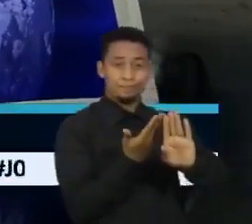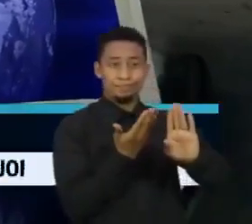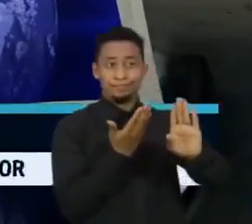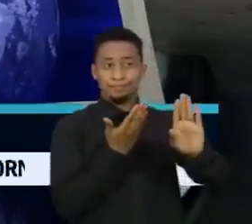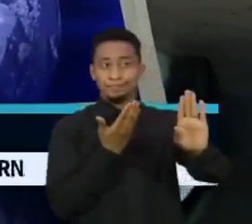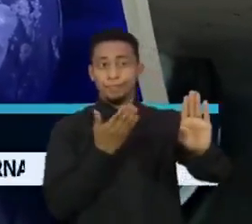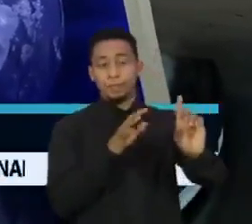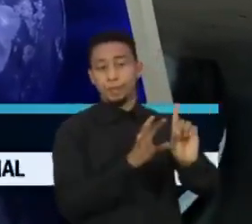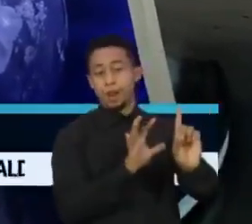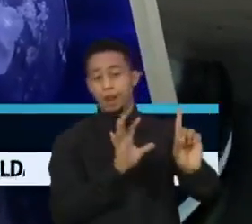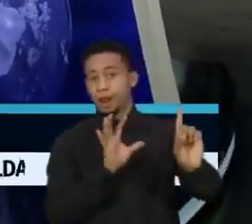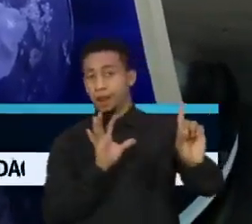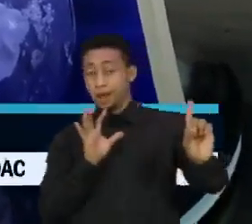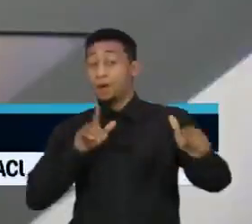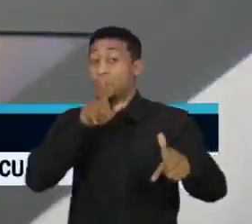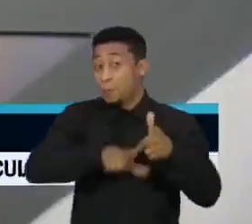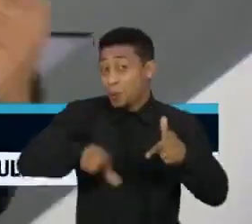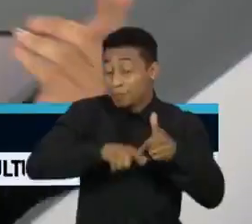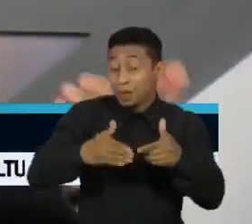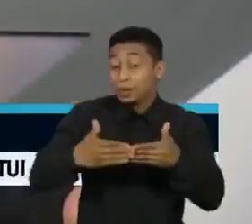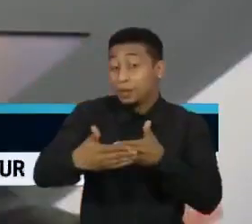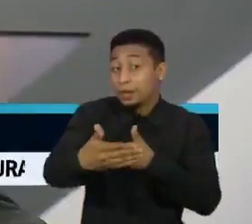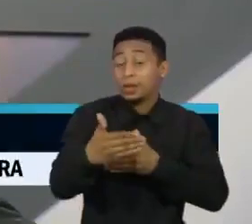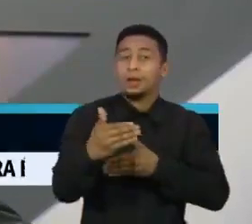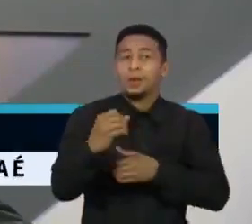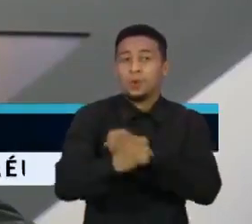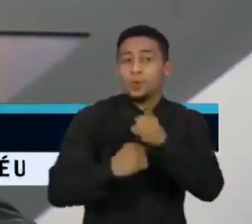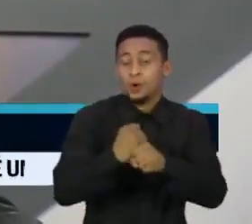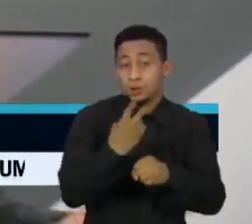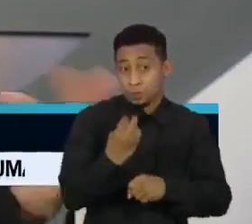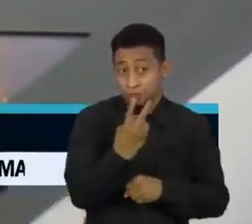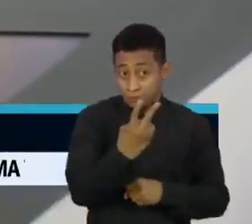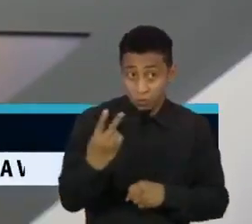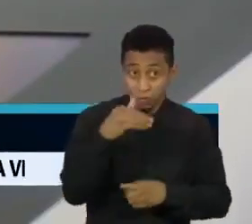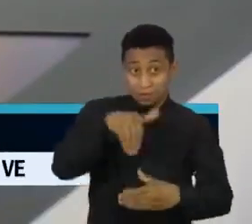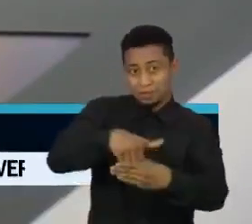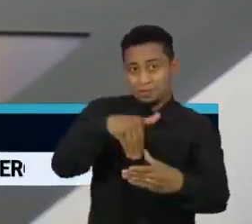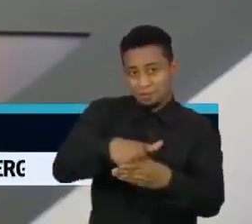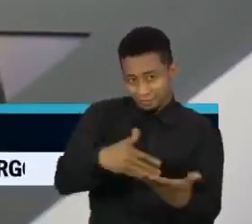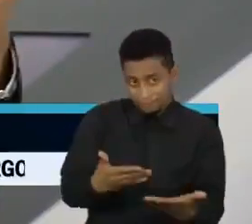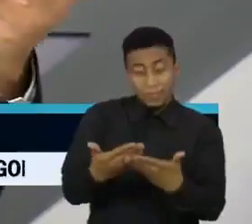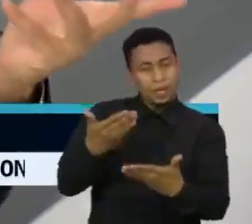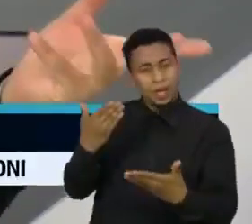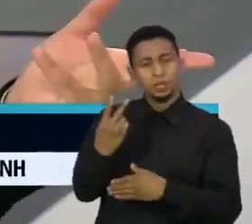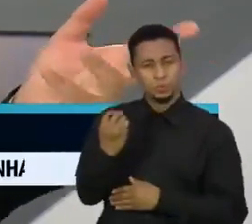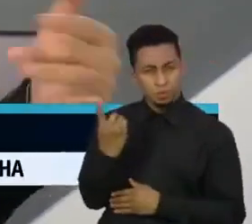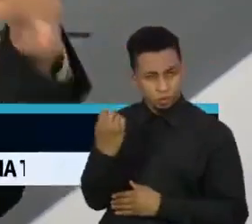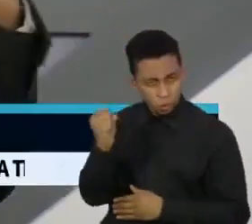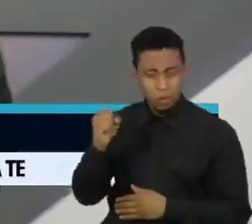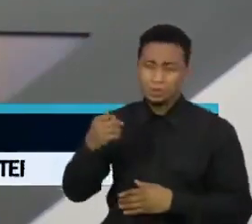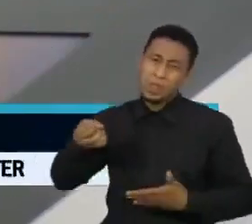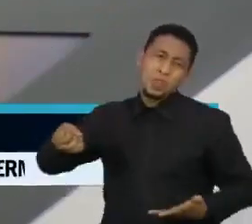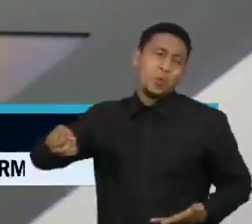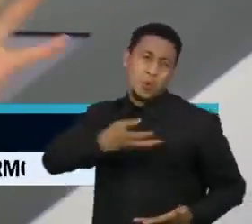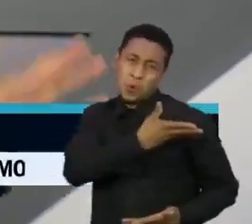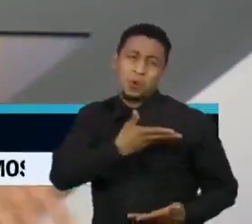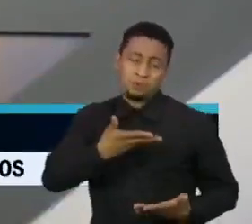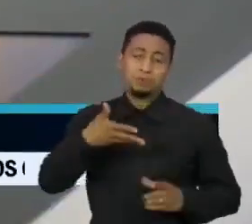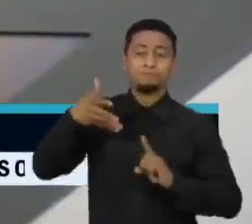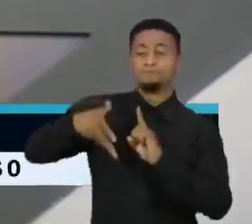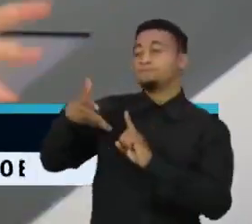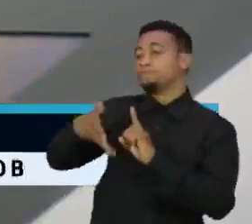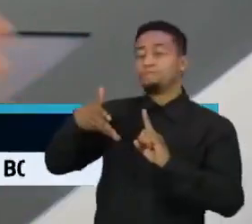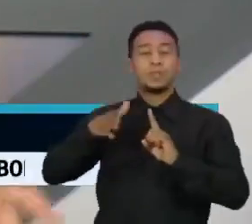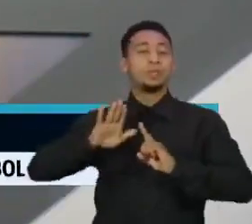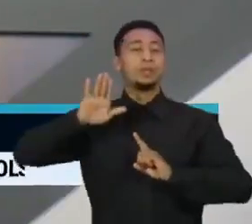medida que a gente chega perto do ano eleitoral porque ao contrário do que aconteceu em 2018 quando ele era novidade o anti-sistema e que ele